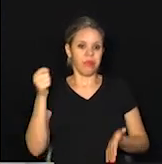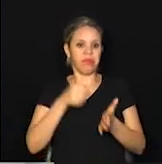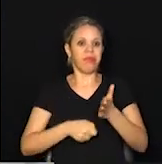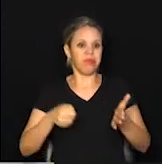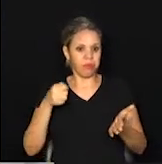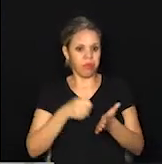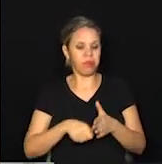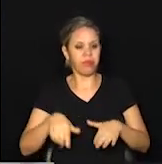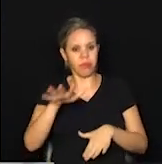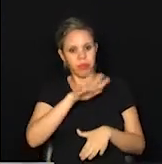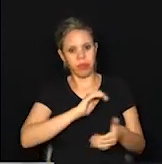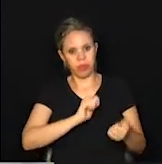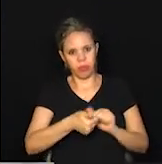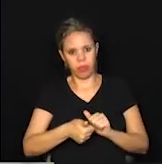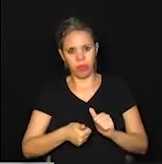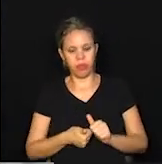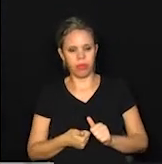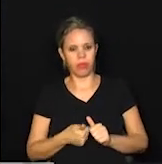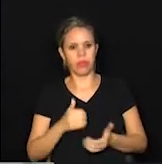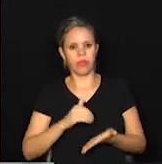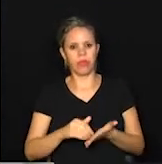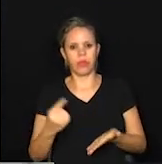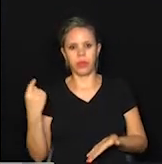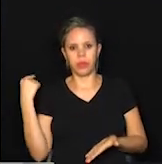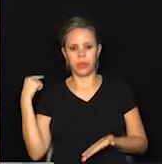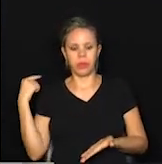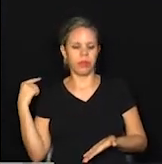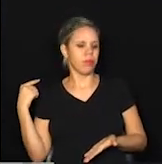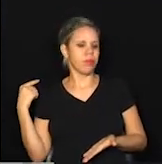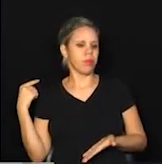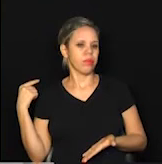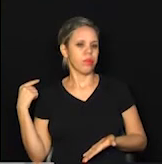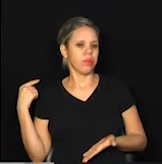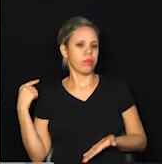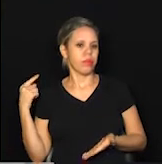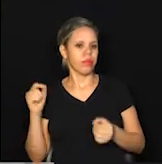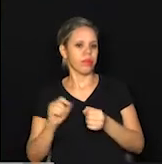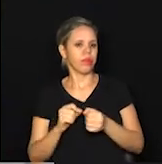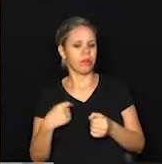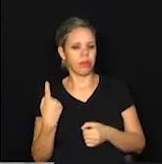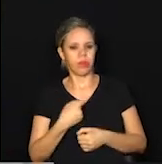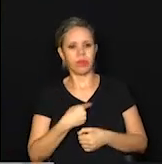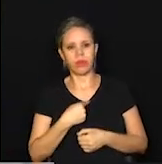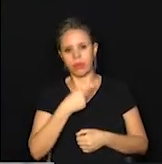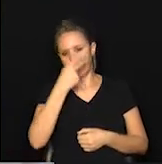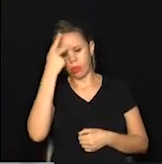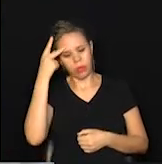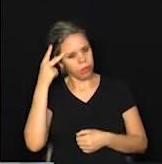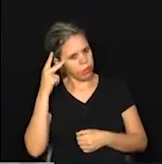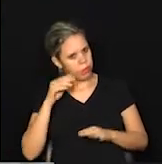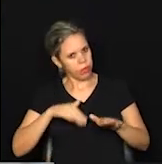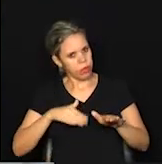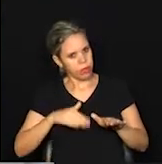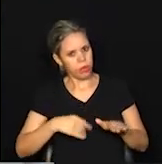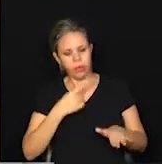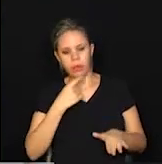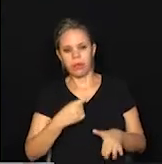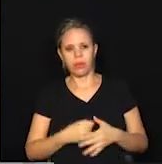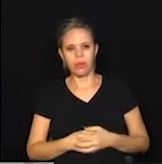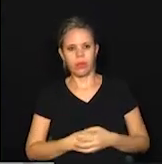também na área esportiva, quando o secretário fez muito por nós, pelos clubes sociais esportivos de